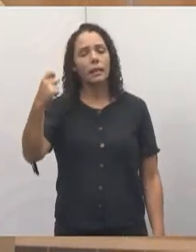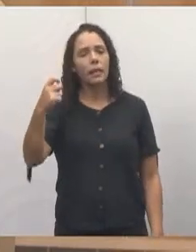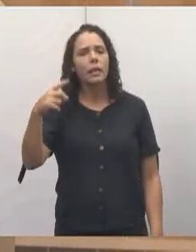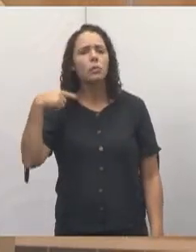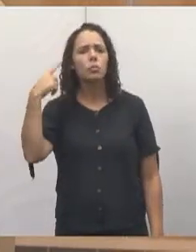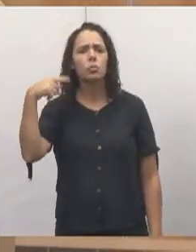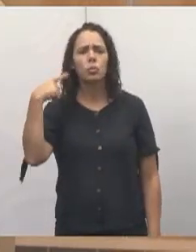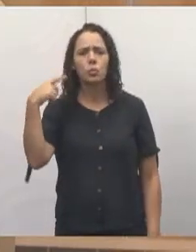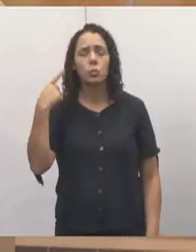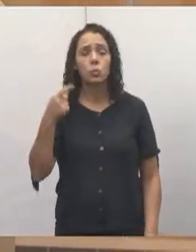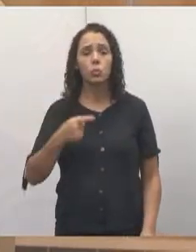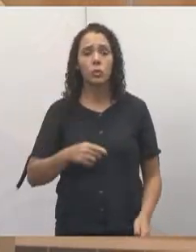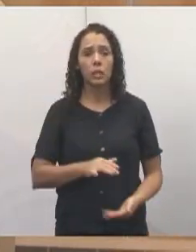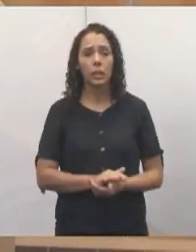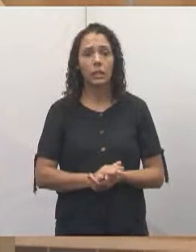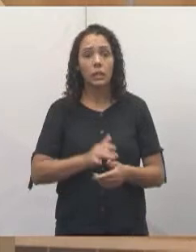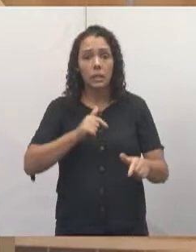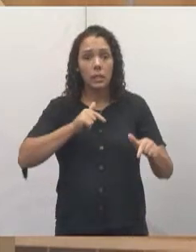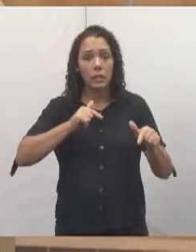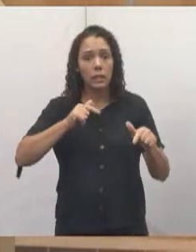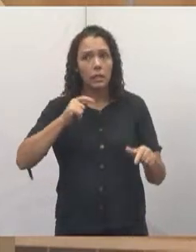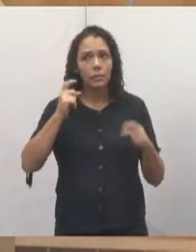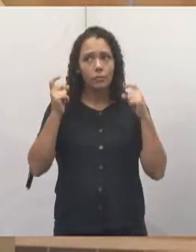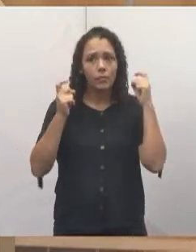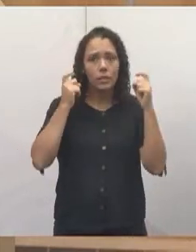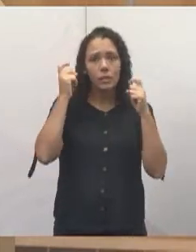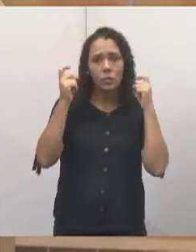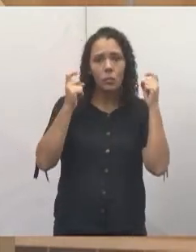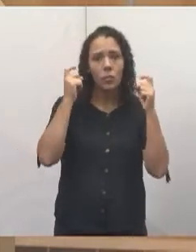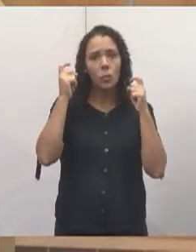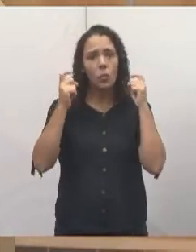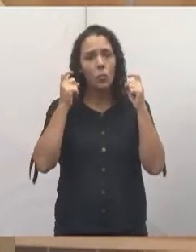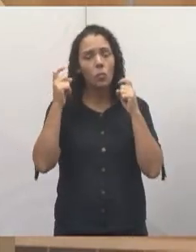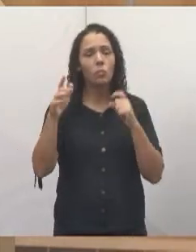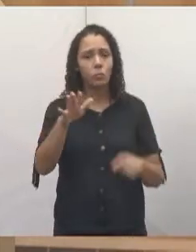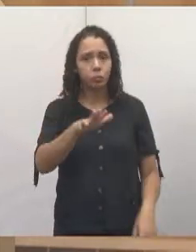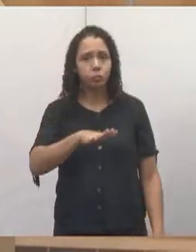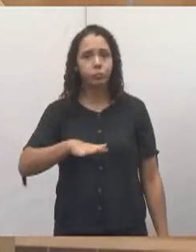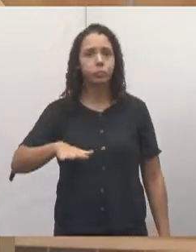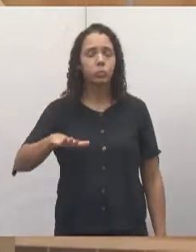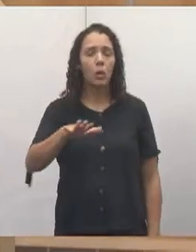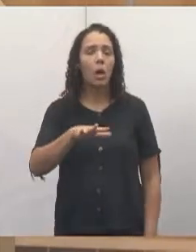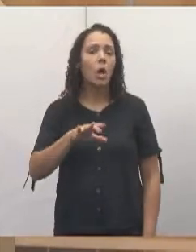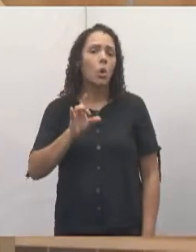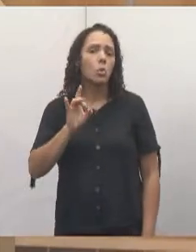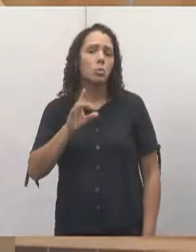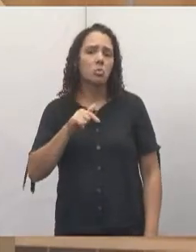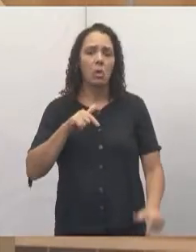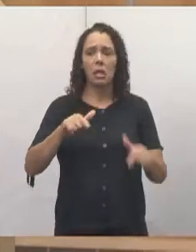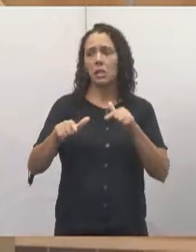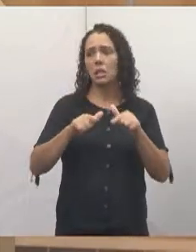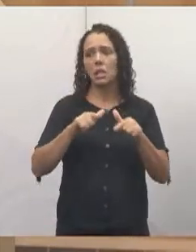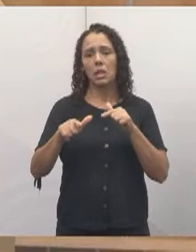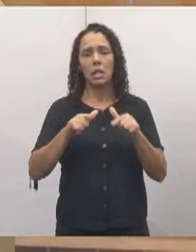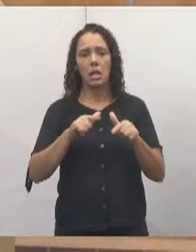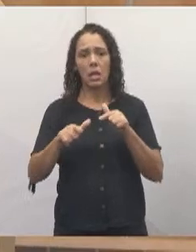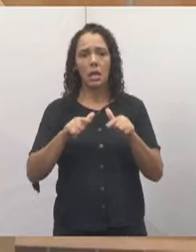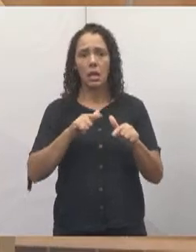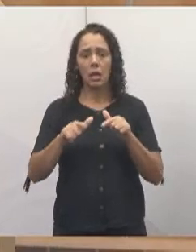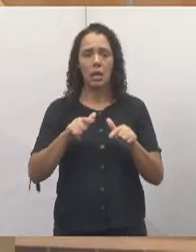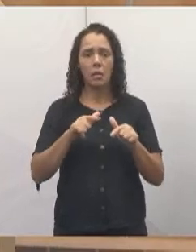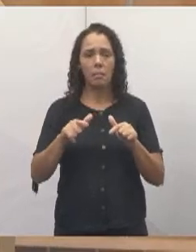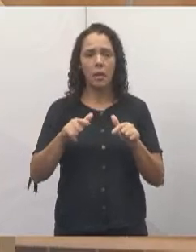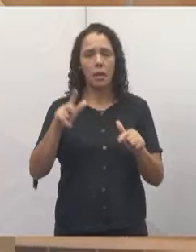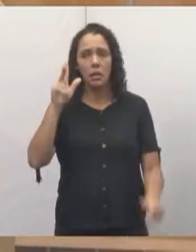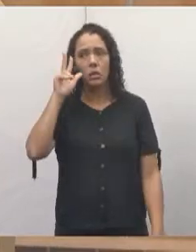que efetivamente se preocupa com o meio que ele está. Ele não simplesmente exerce a advocacia cegamente.